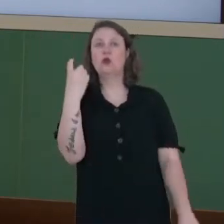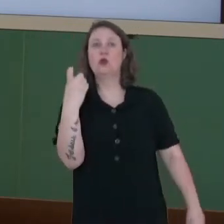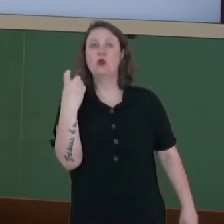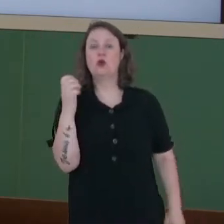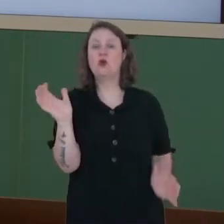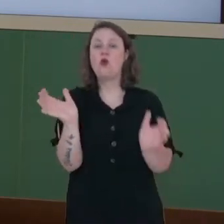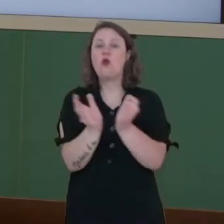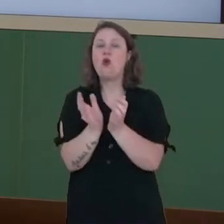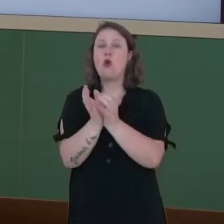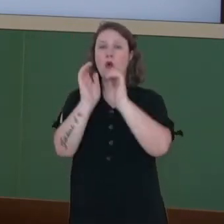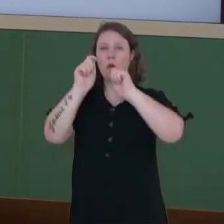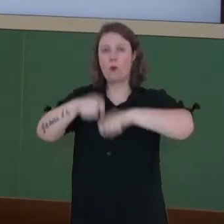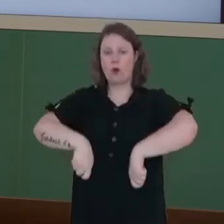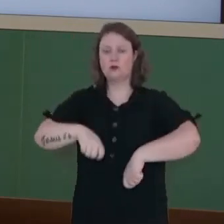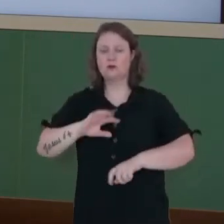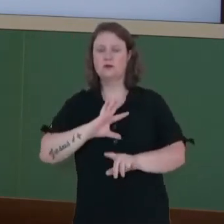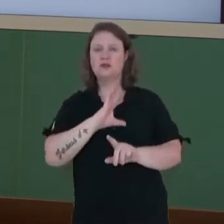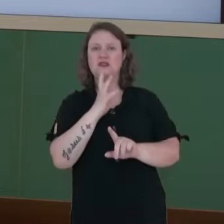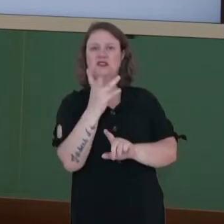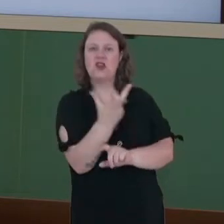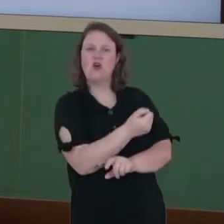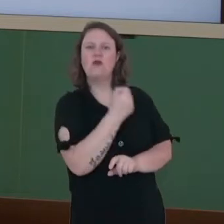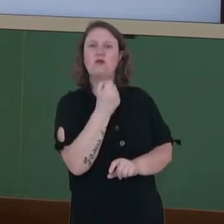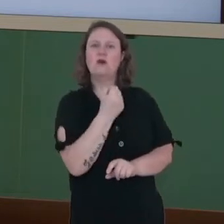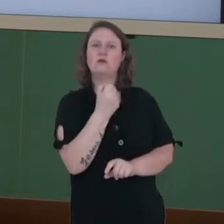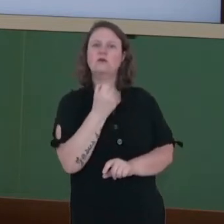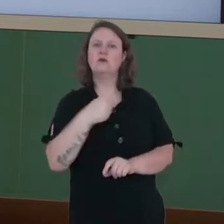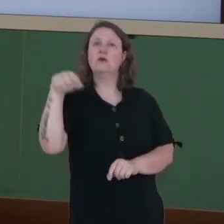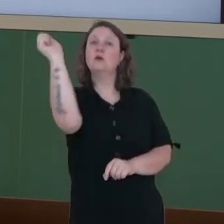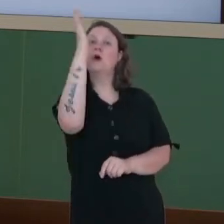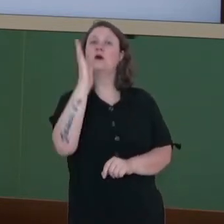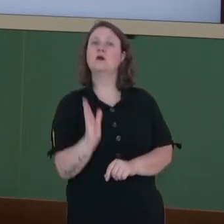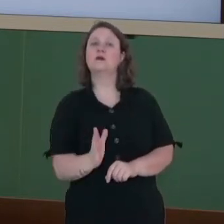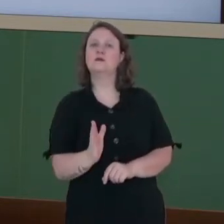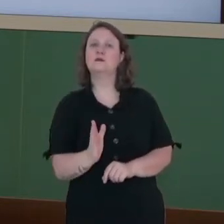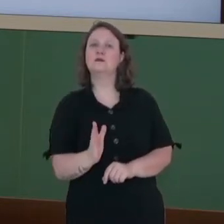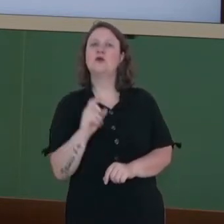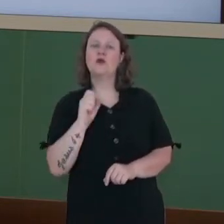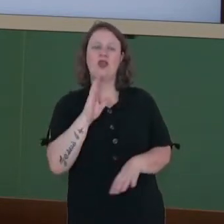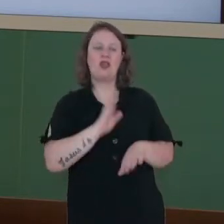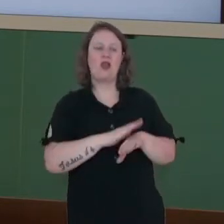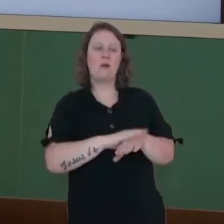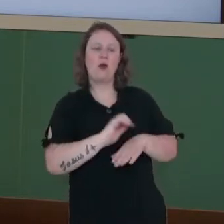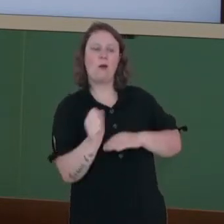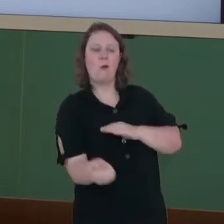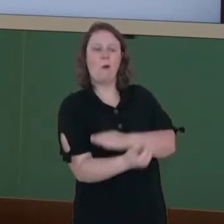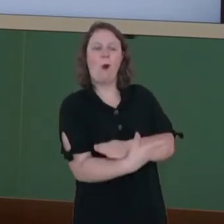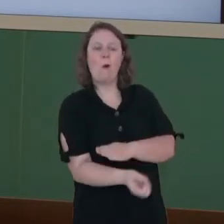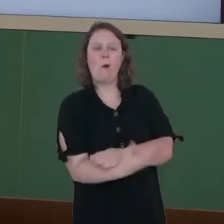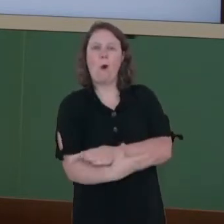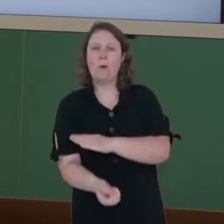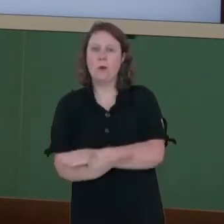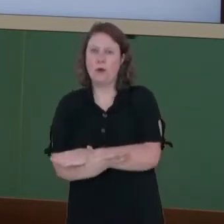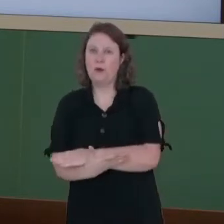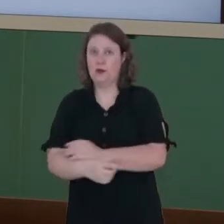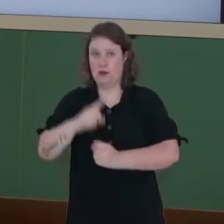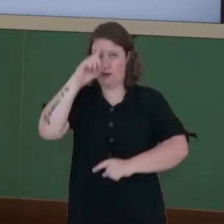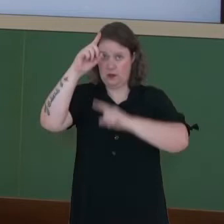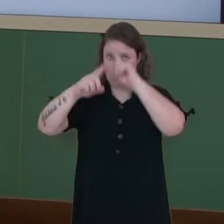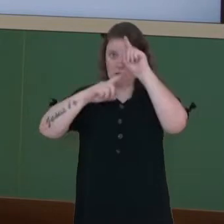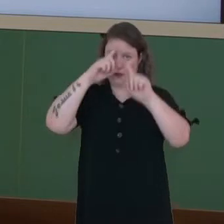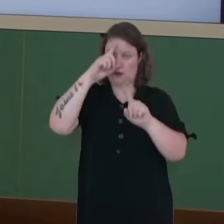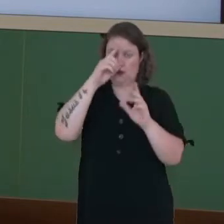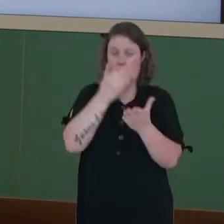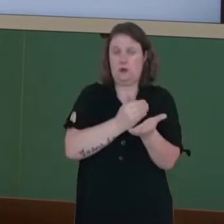salvar o país das mãos corruptas dos civis. Essa era a ideia que se tinha lá no século XIX,